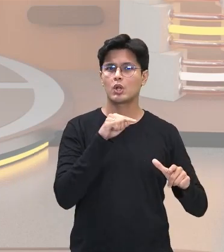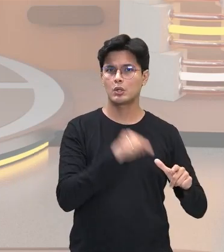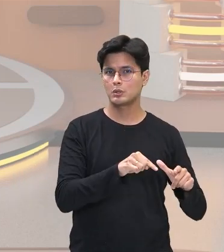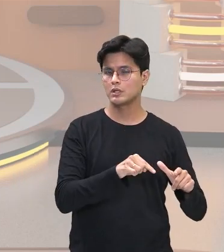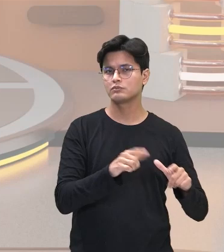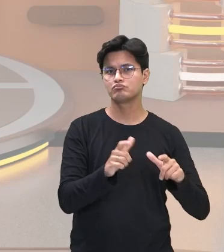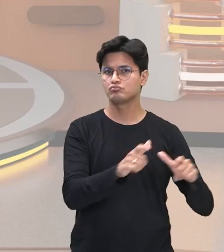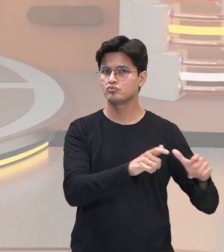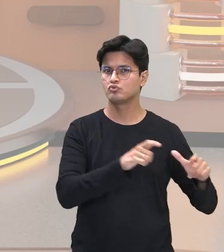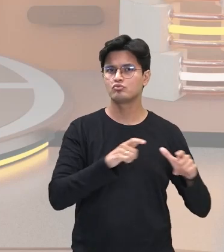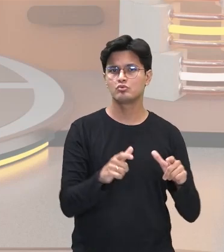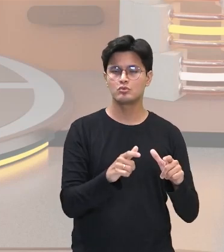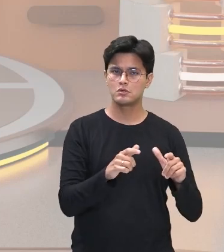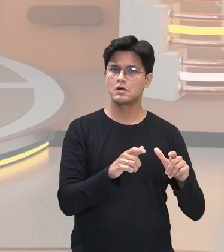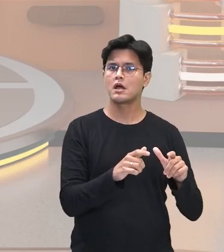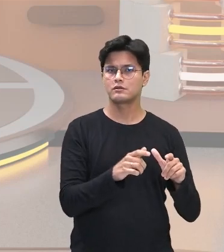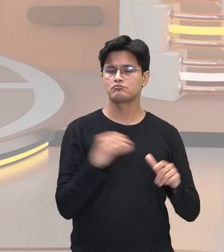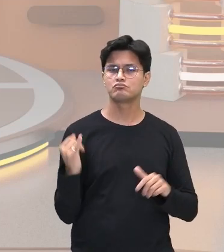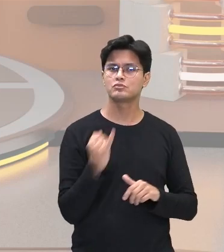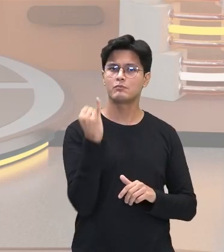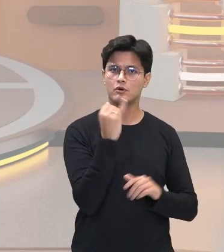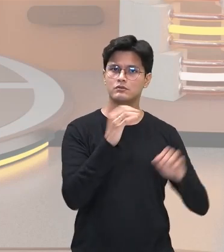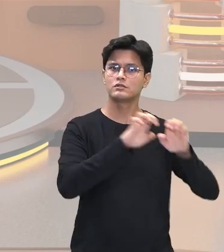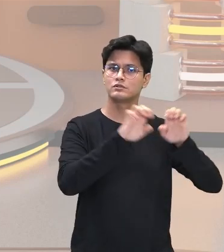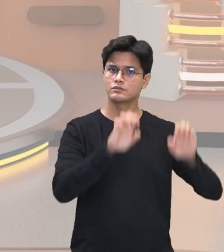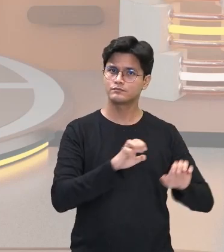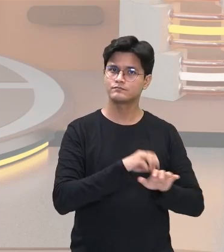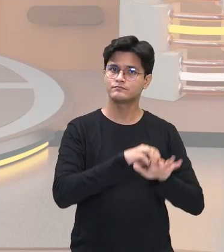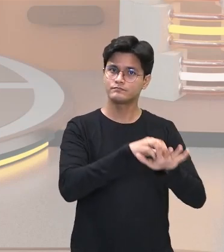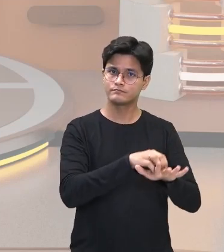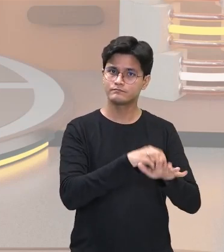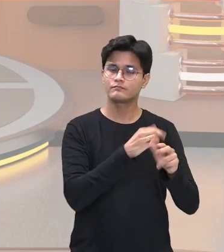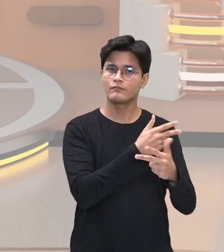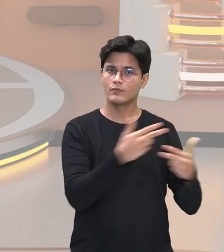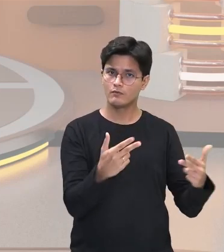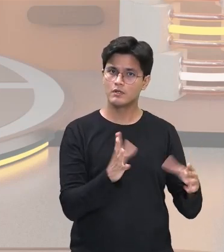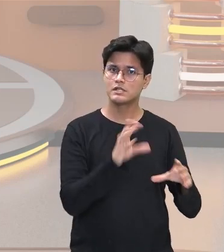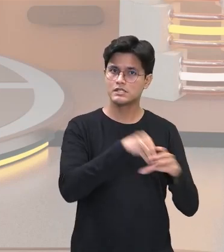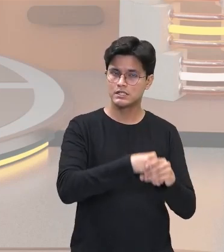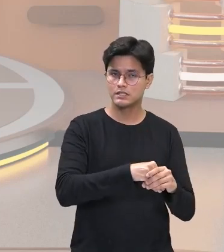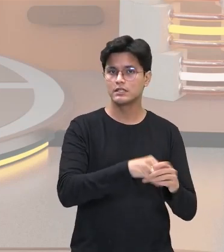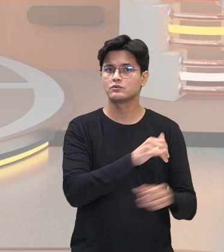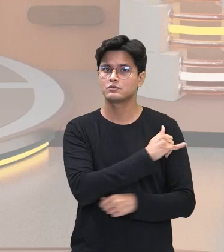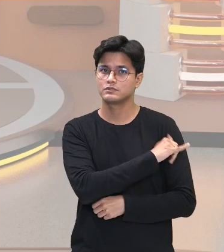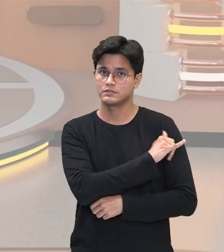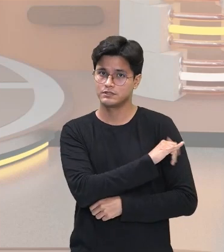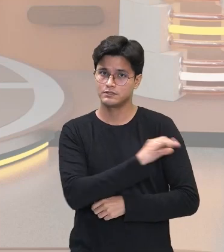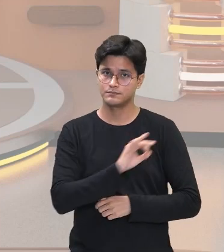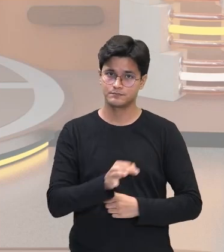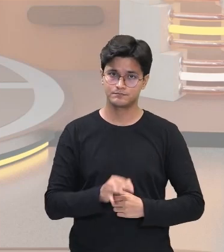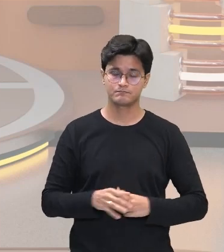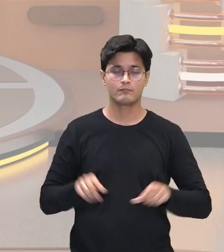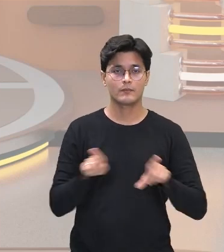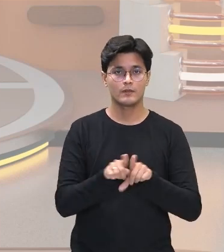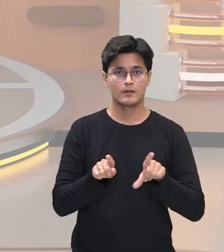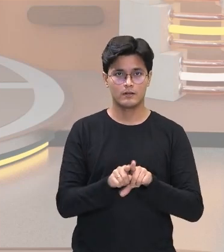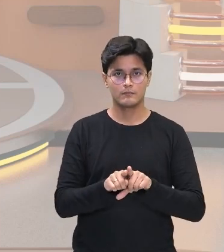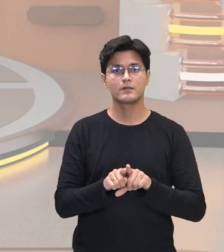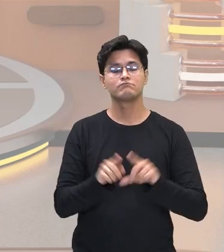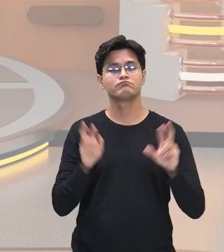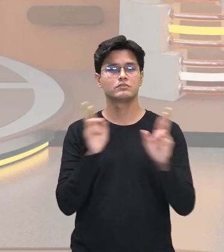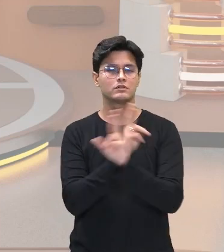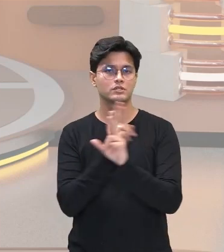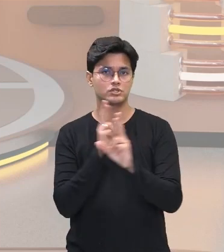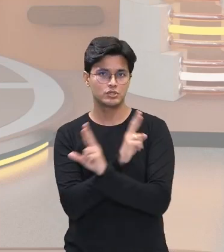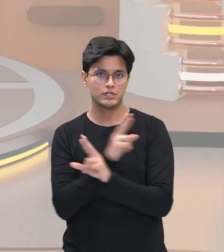uma importante infraestrutura dentro da cidade do Rio de Janeiro, certo? E aí também em relação